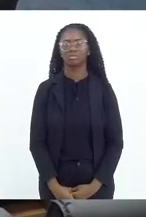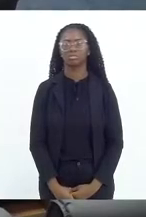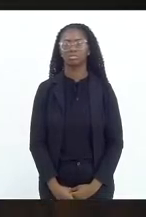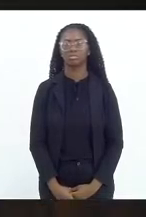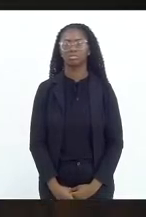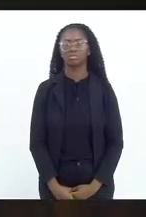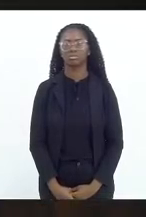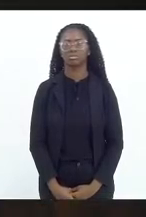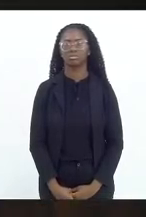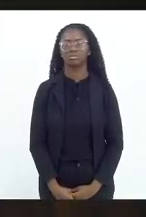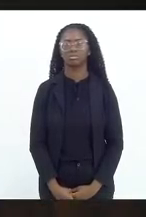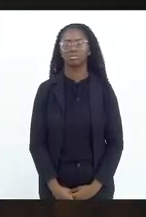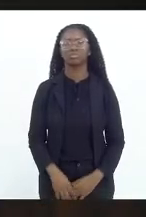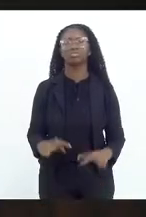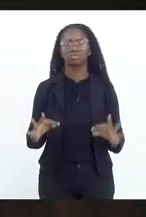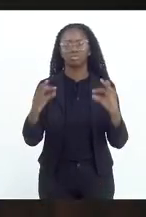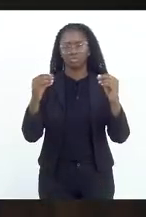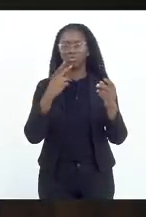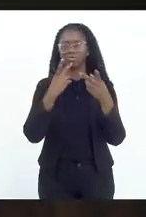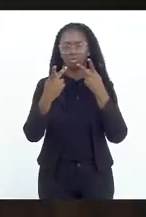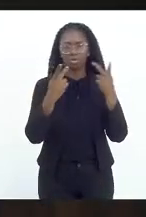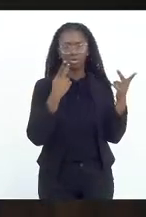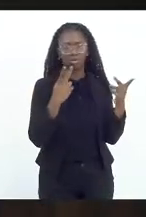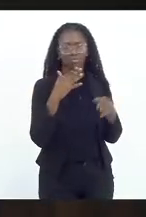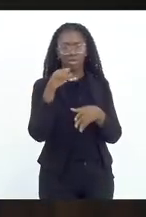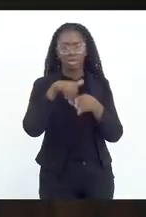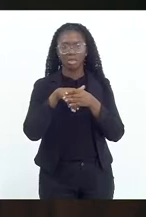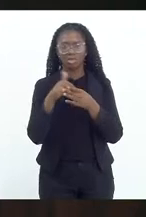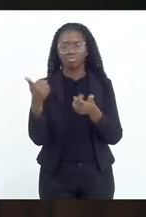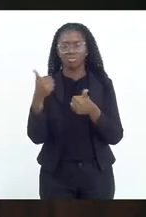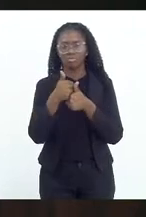Favorável. Os pareceres emitidos em votação substitutiva.